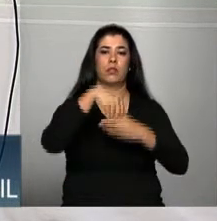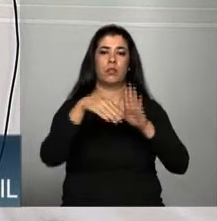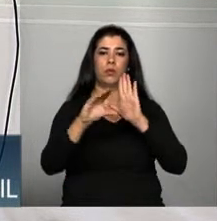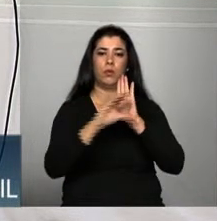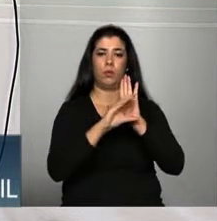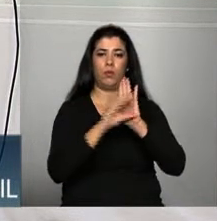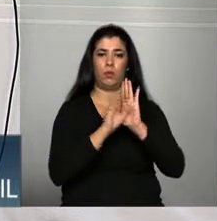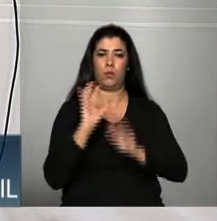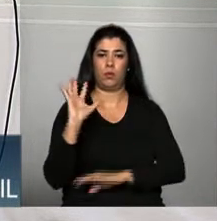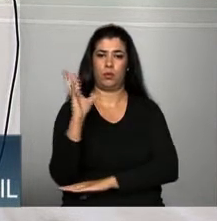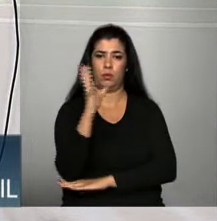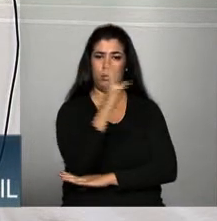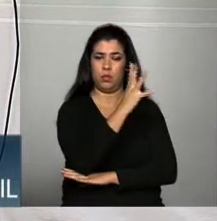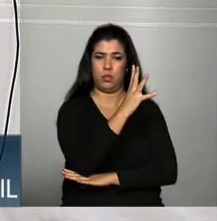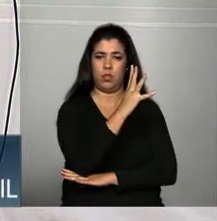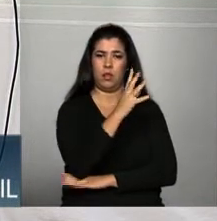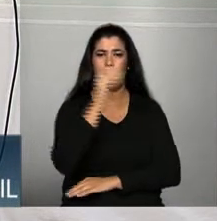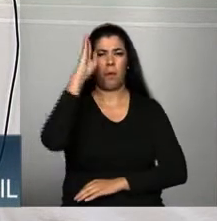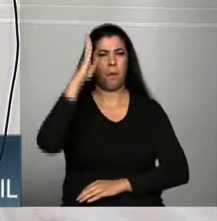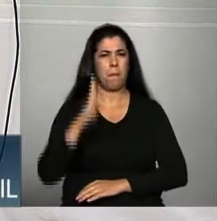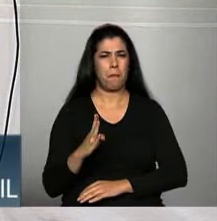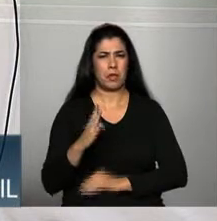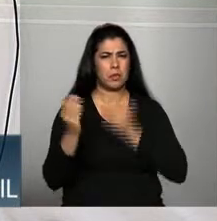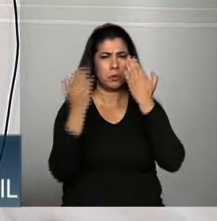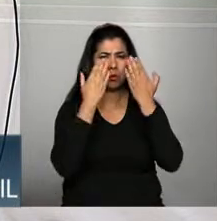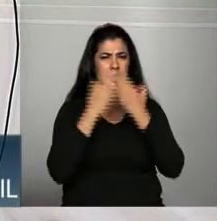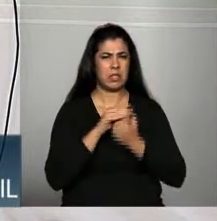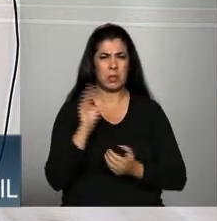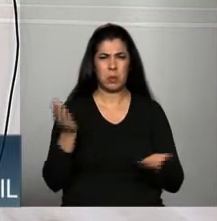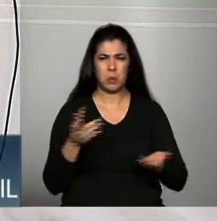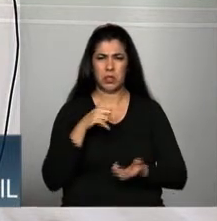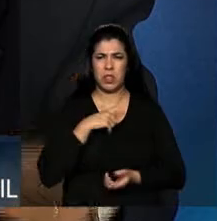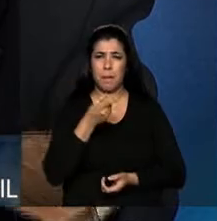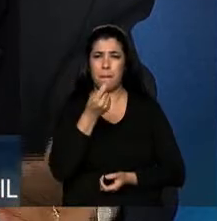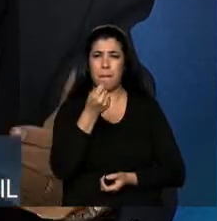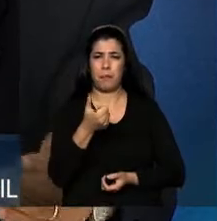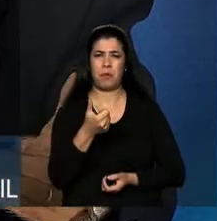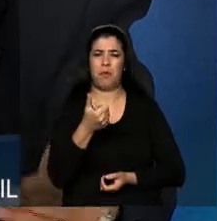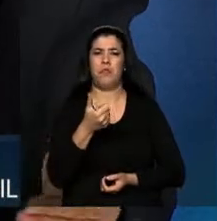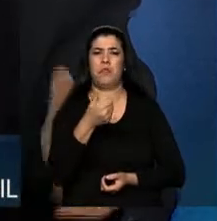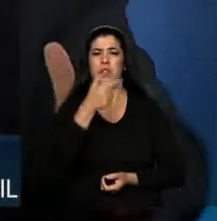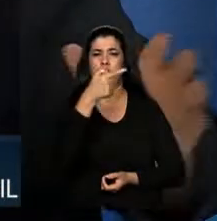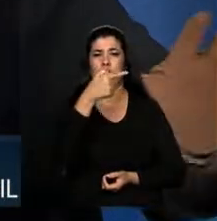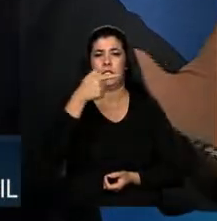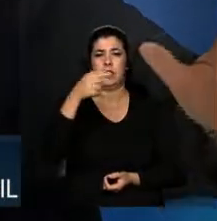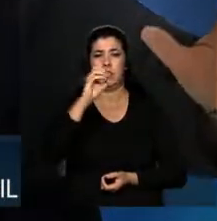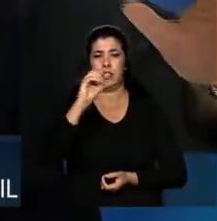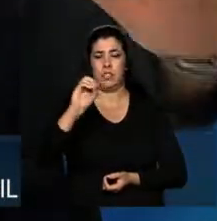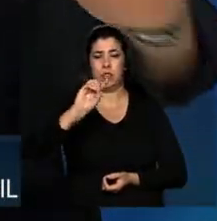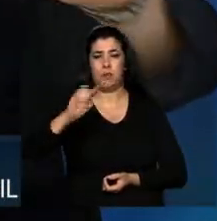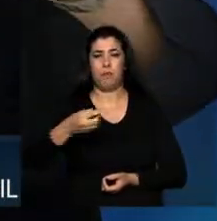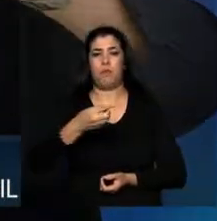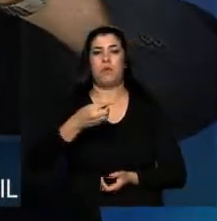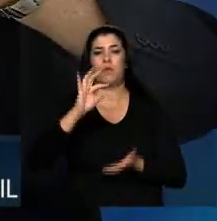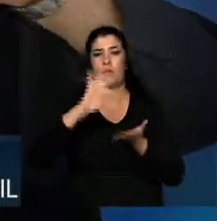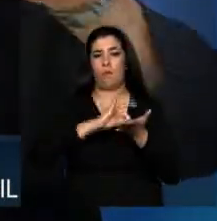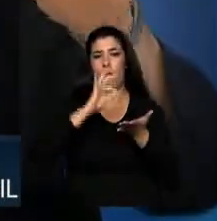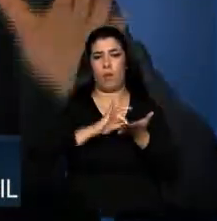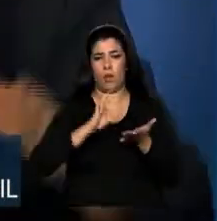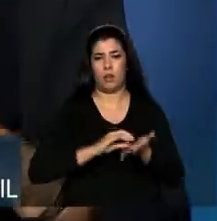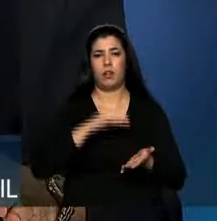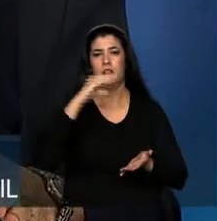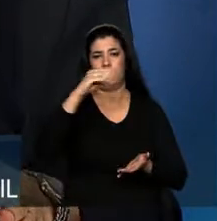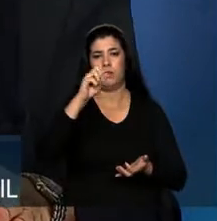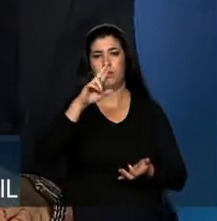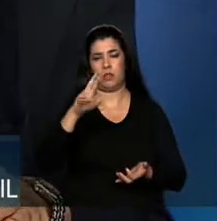O Brasil fez hoje menos de 700 mil CAR. A agricultura familiar, que é a ampla maioria das propriedades